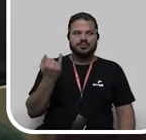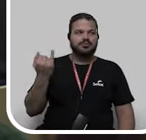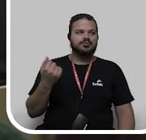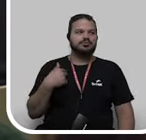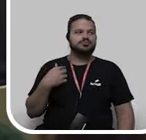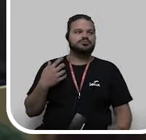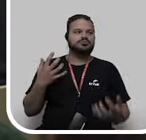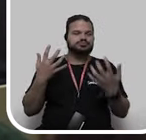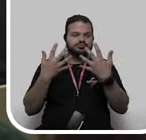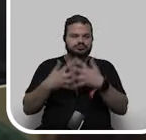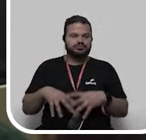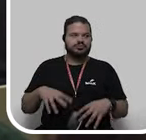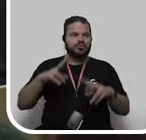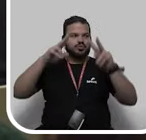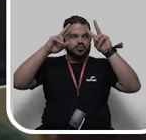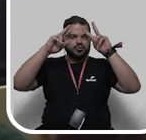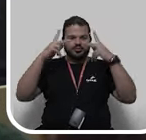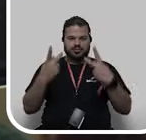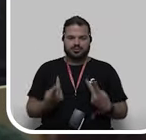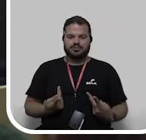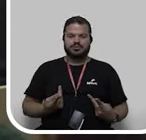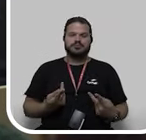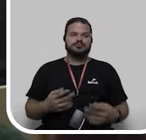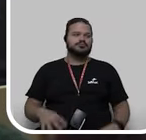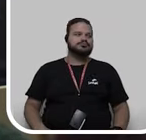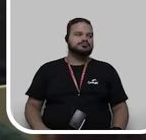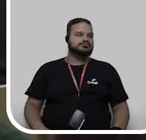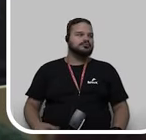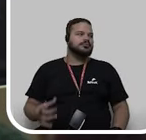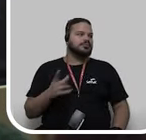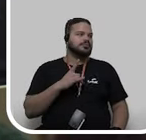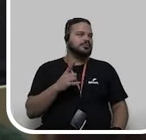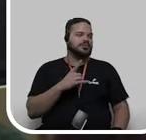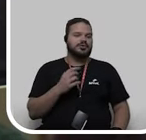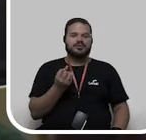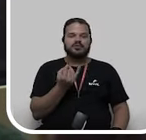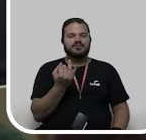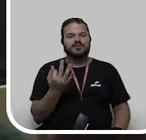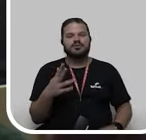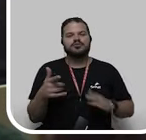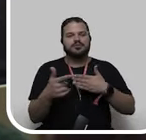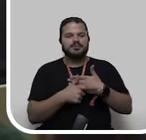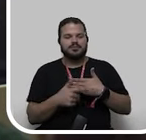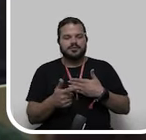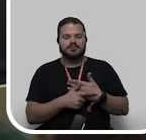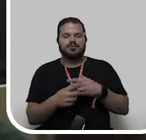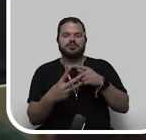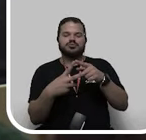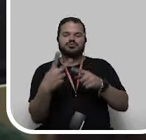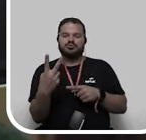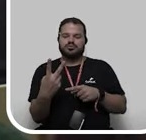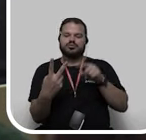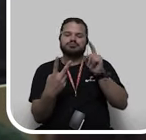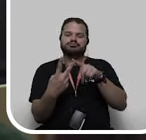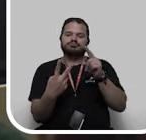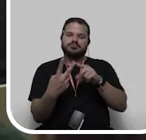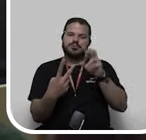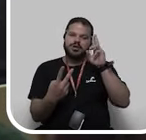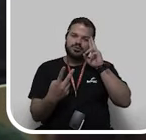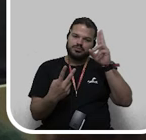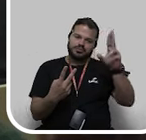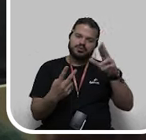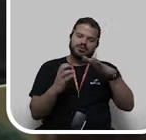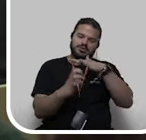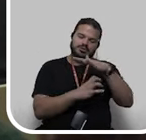da humanização deste assunto. Então, existem dois papéis aqui: a responsabilidade das empresas